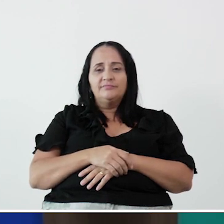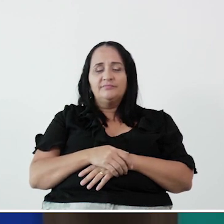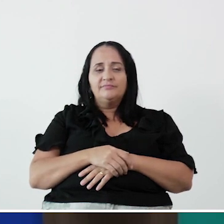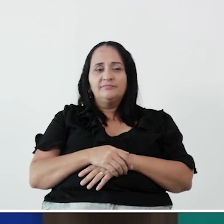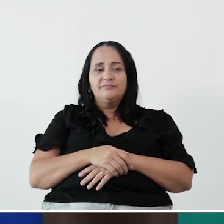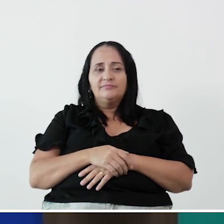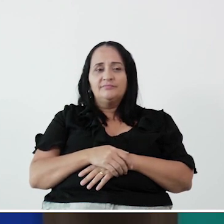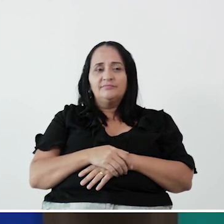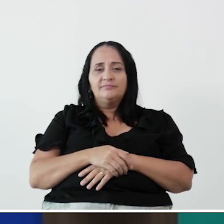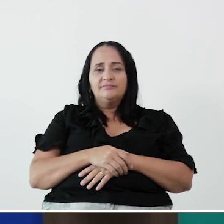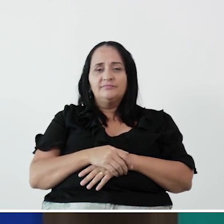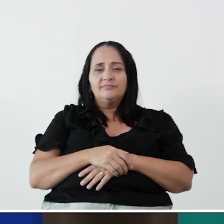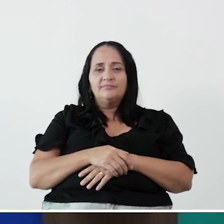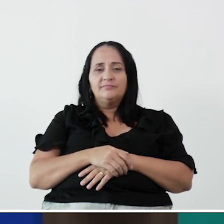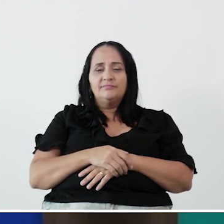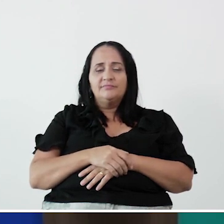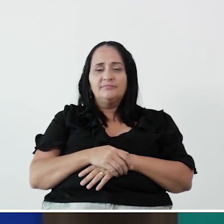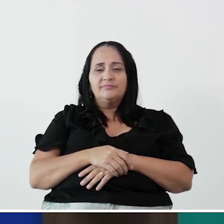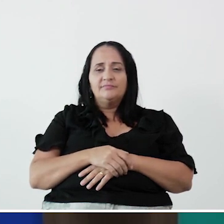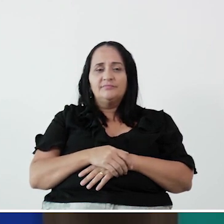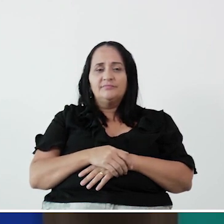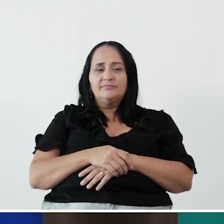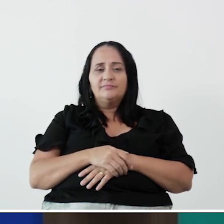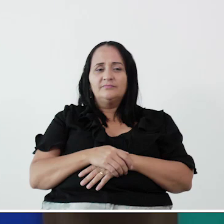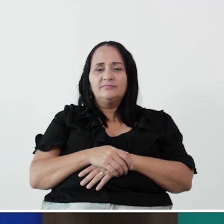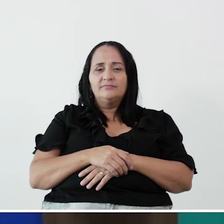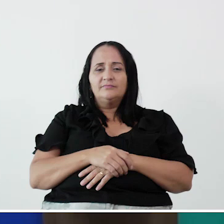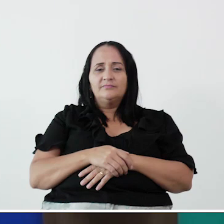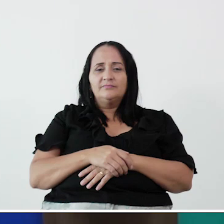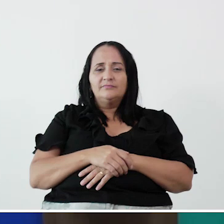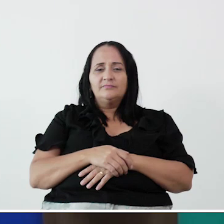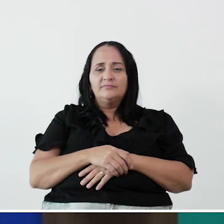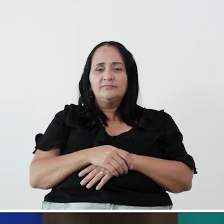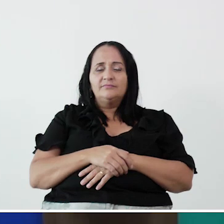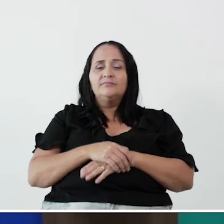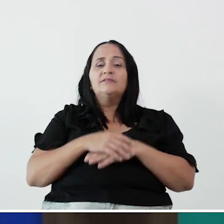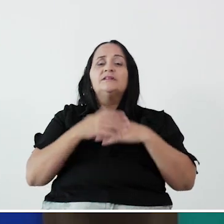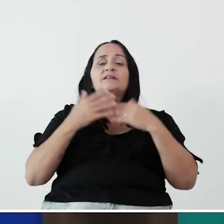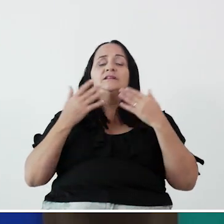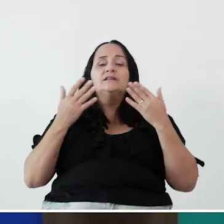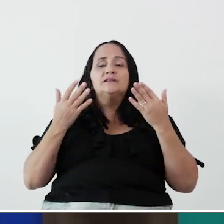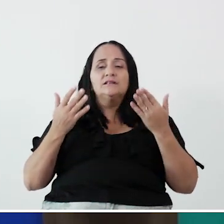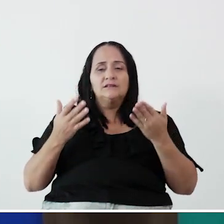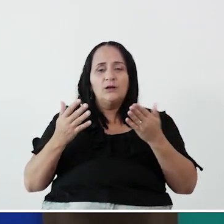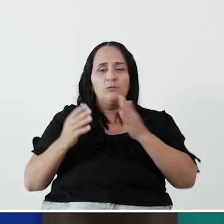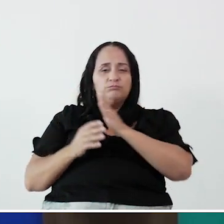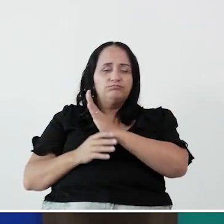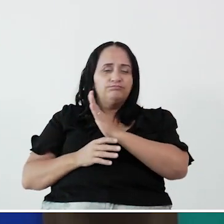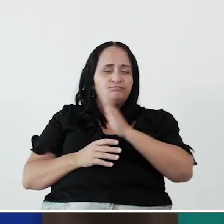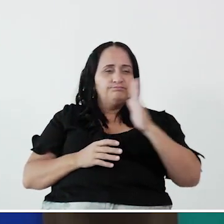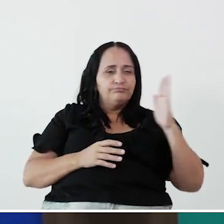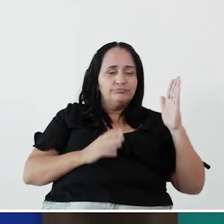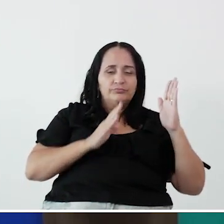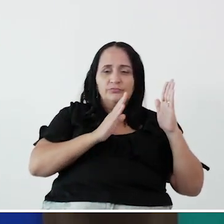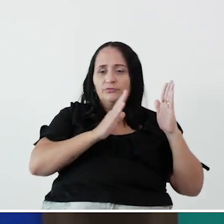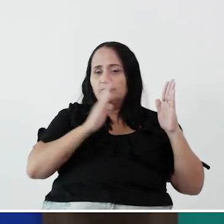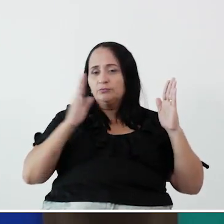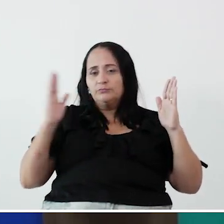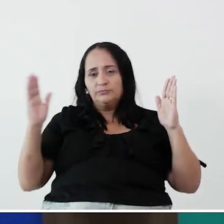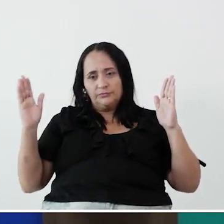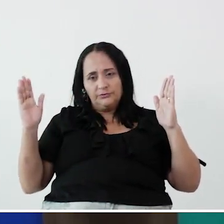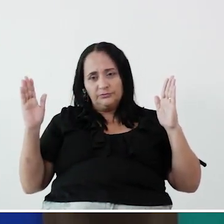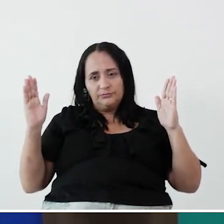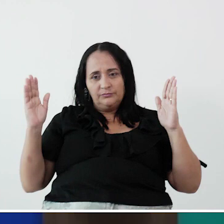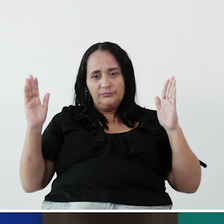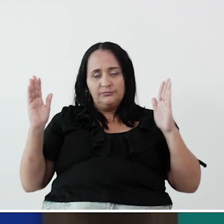menos 4, menos 5, menos 6, menos 7, lembrando-se que isso se estende